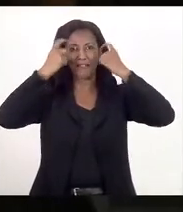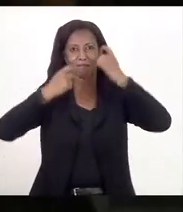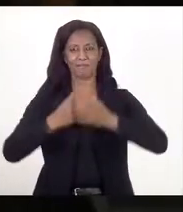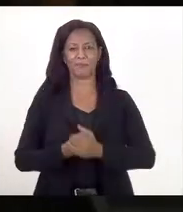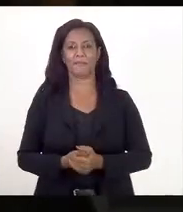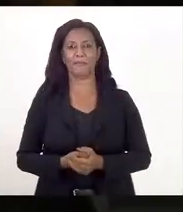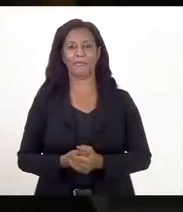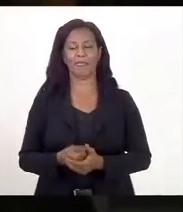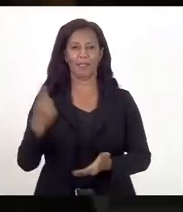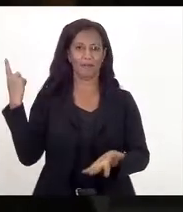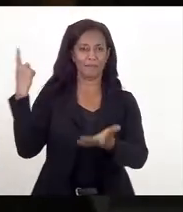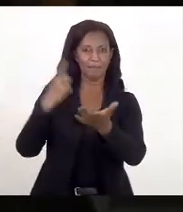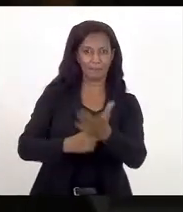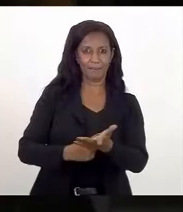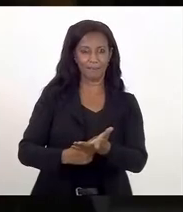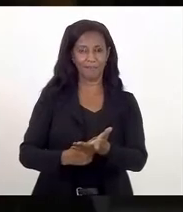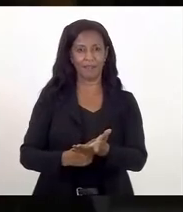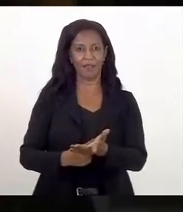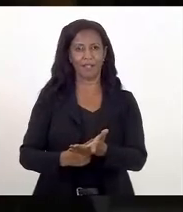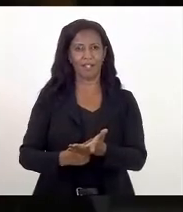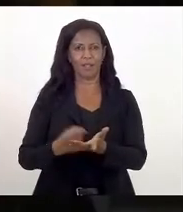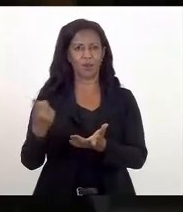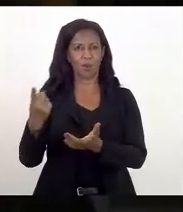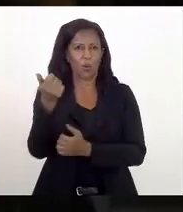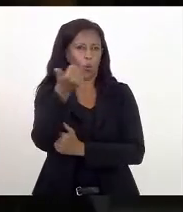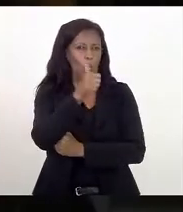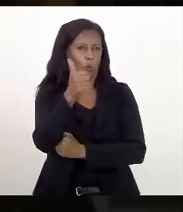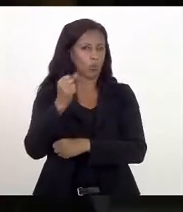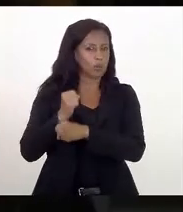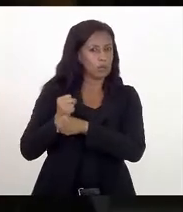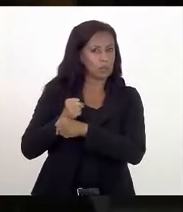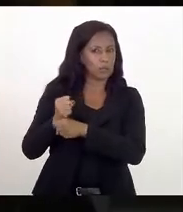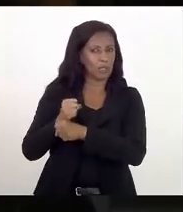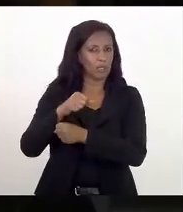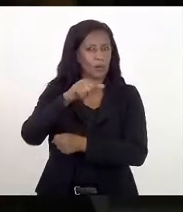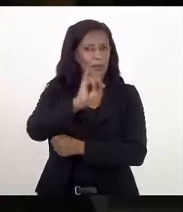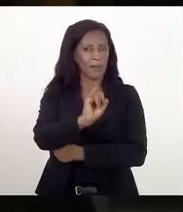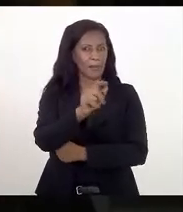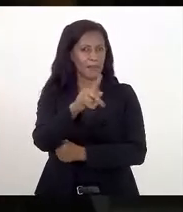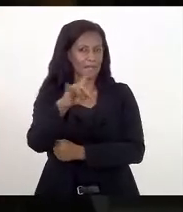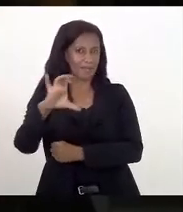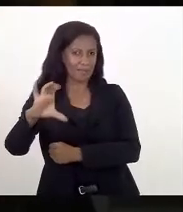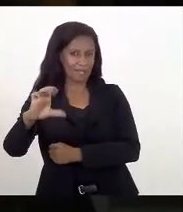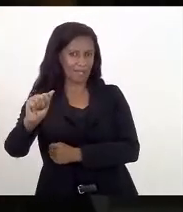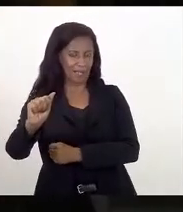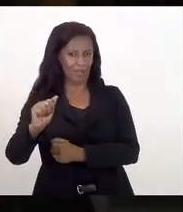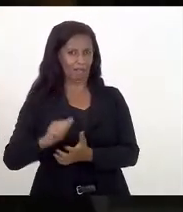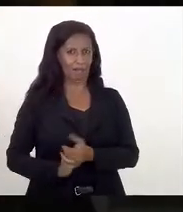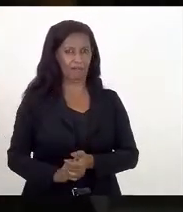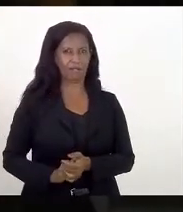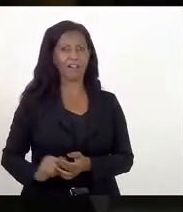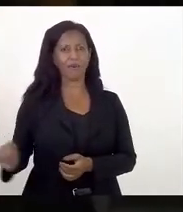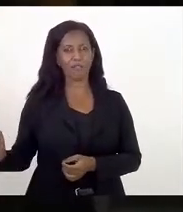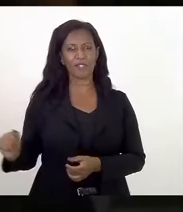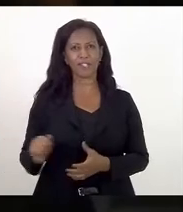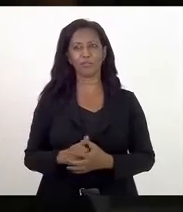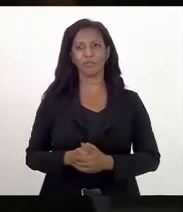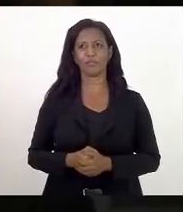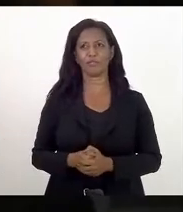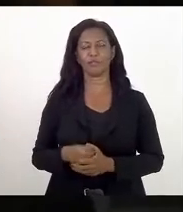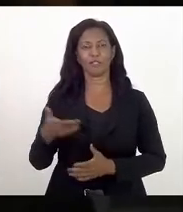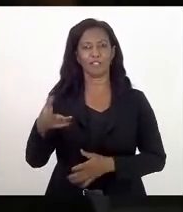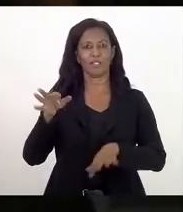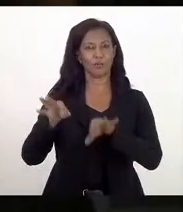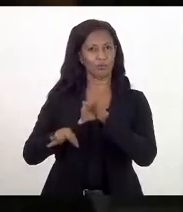orçamentário baseado numa projeção de 11 anos do IPCA. Nós sabemos que isso é um exercício de